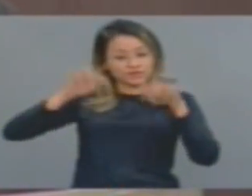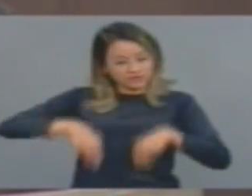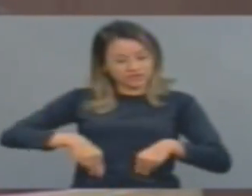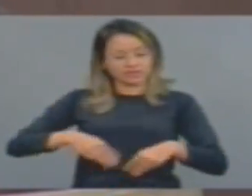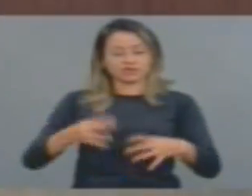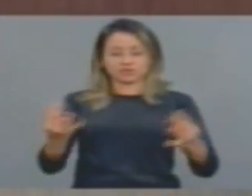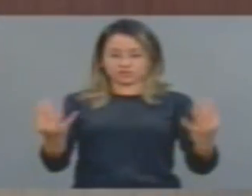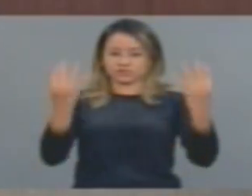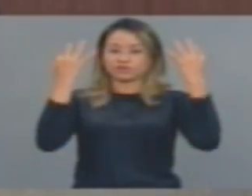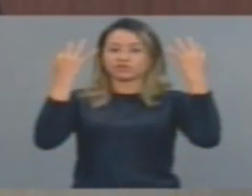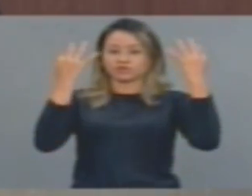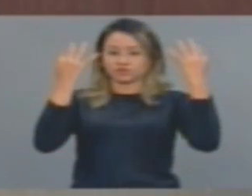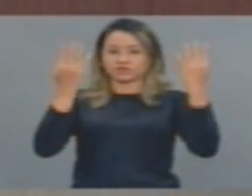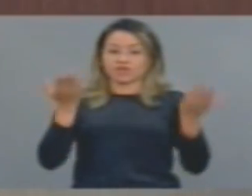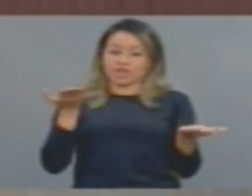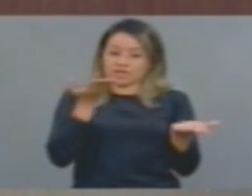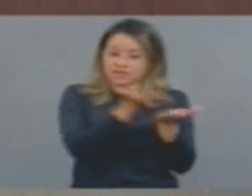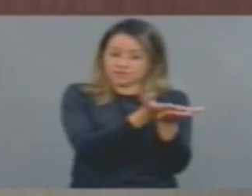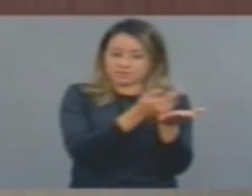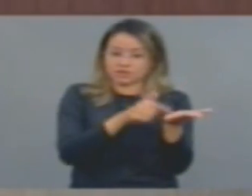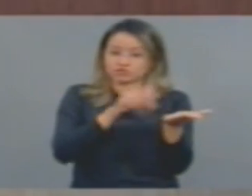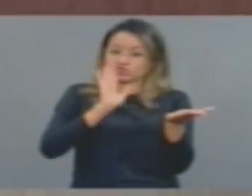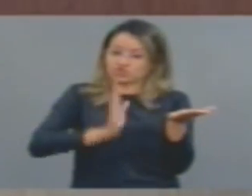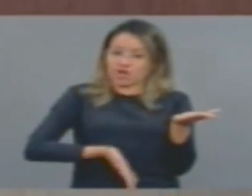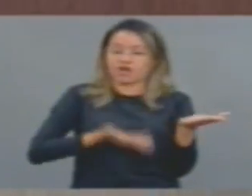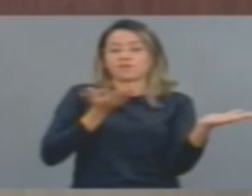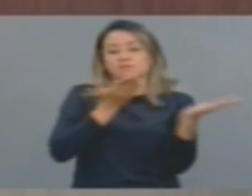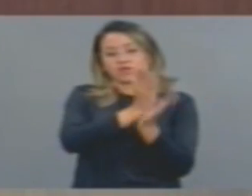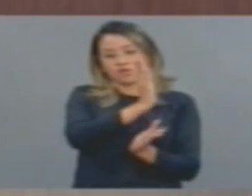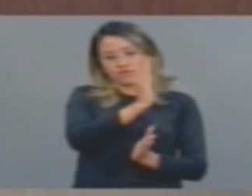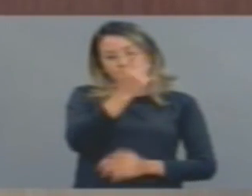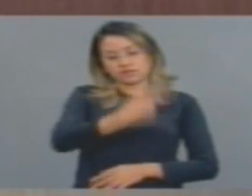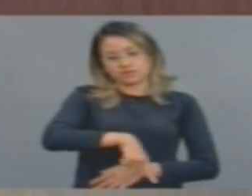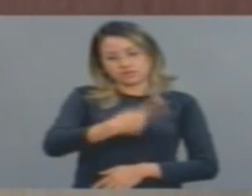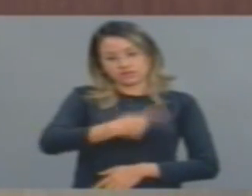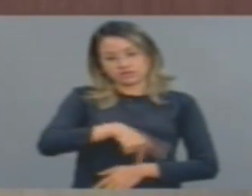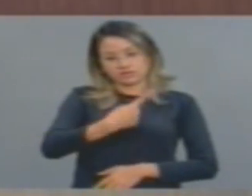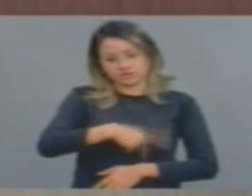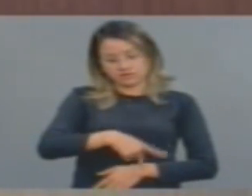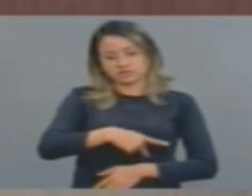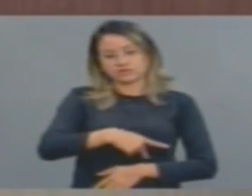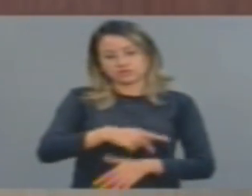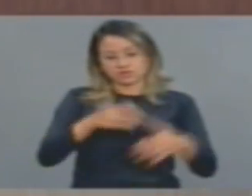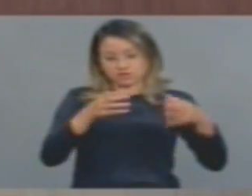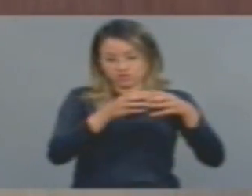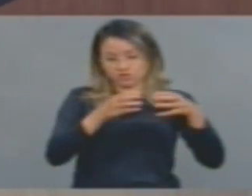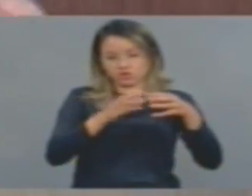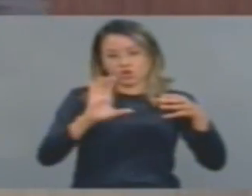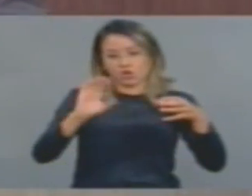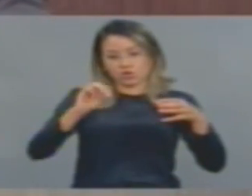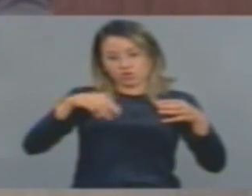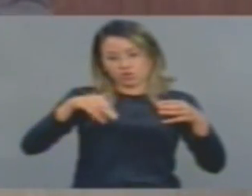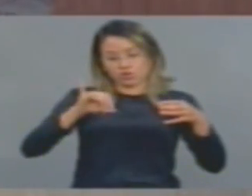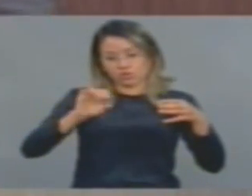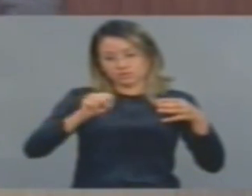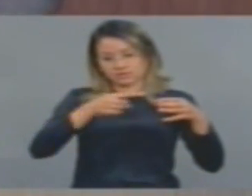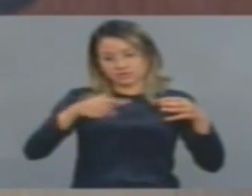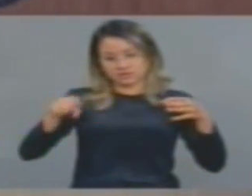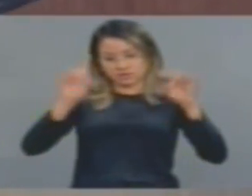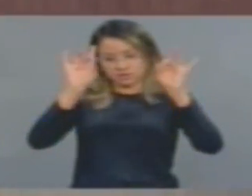atenção desta casa para um requerimento que foi aprovado aqui de instalação de uma comissão especial. Deputado Evandro